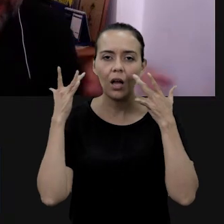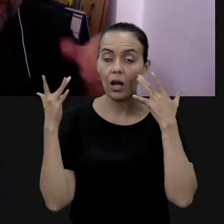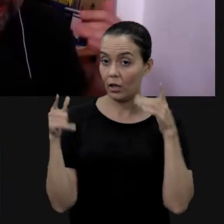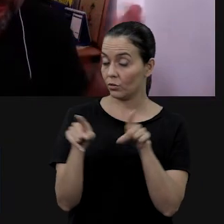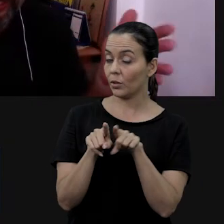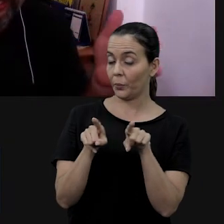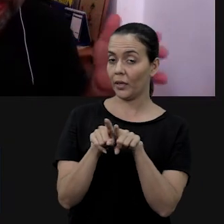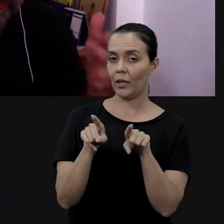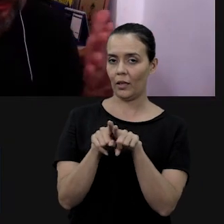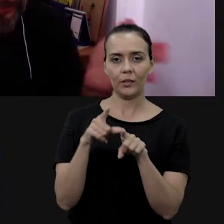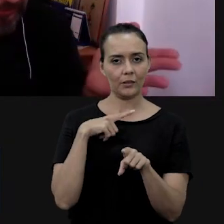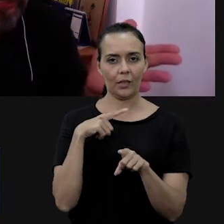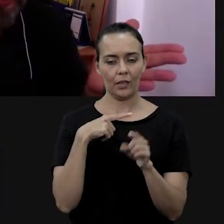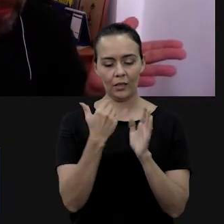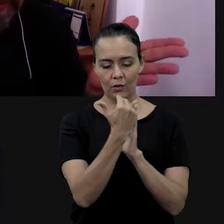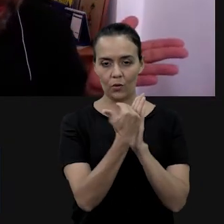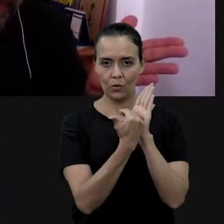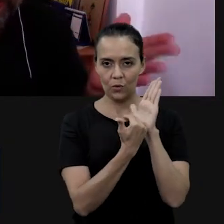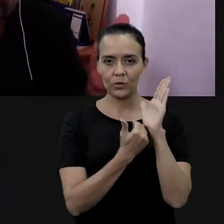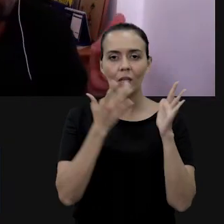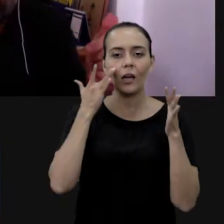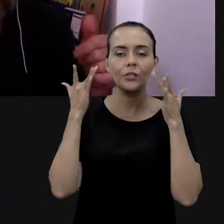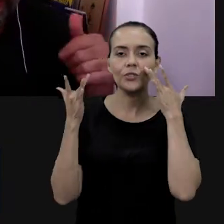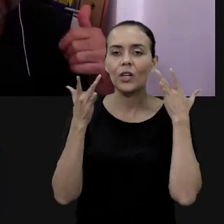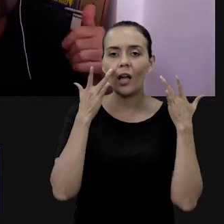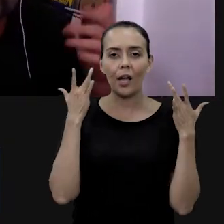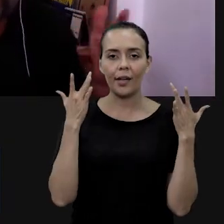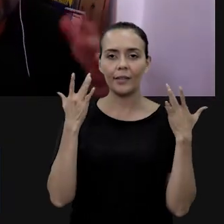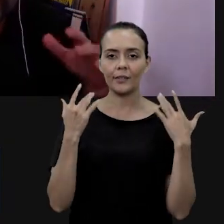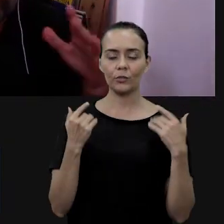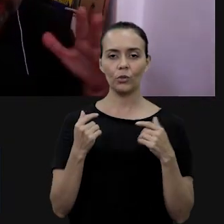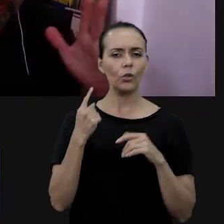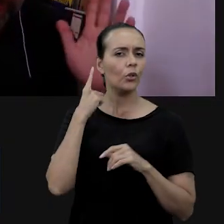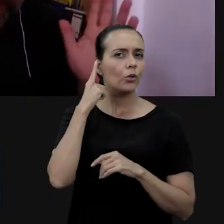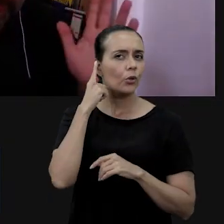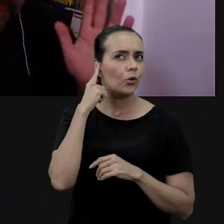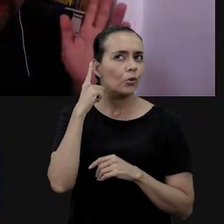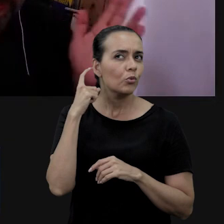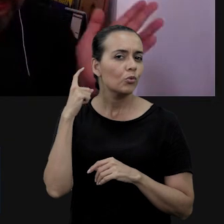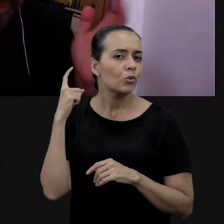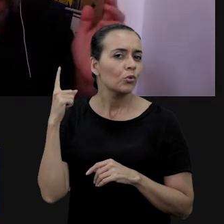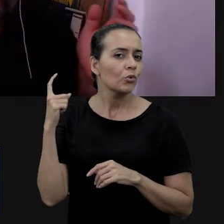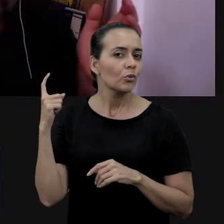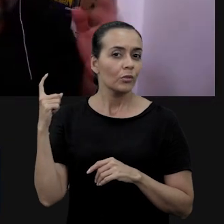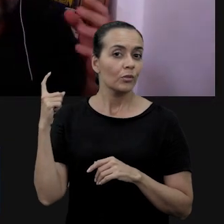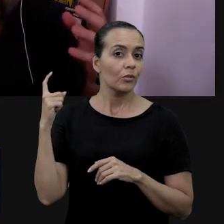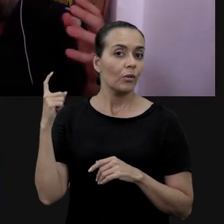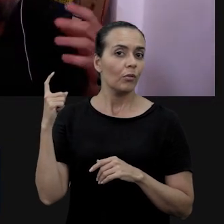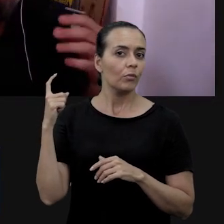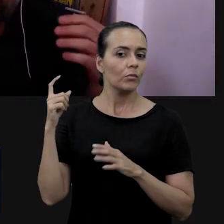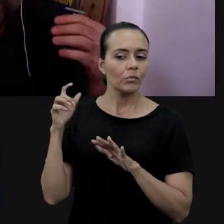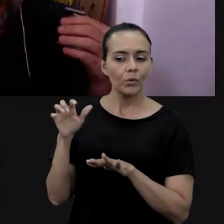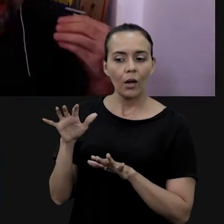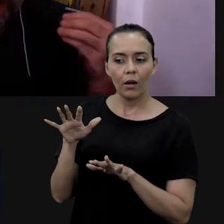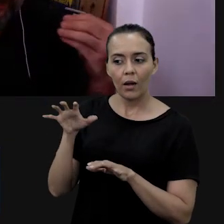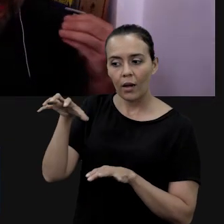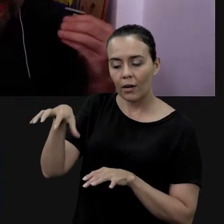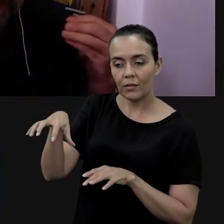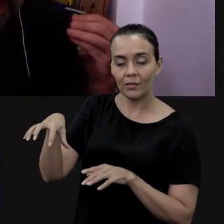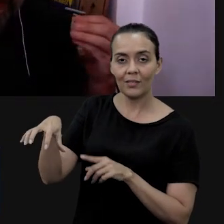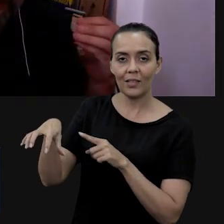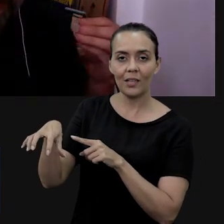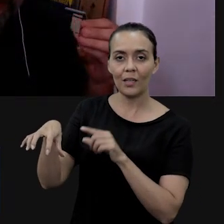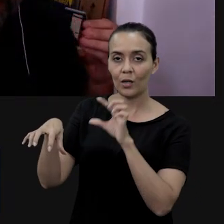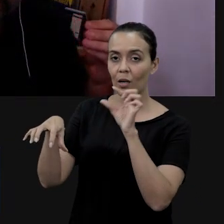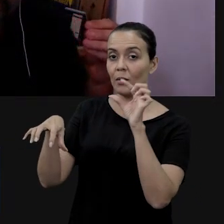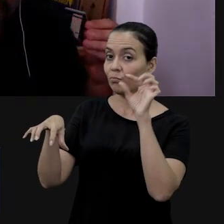e Atuação, né? atuação também, até atuação, roteiro, executivo. O É. som talvez seja uma das